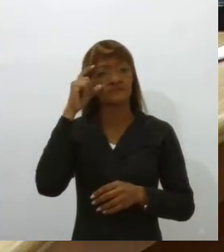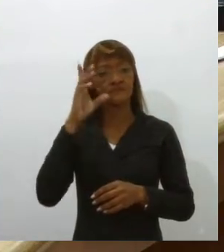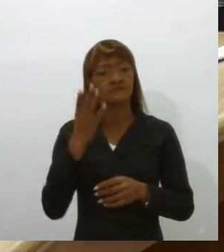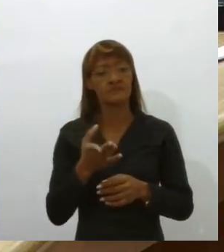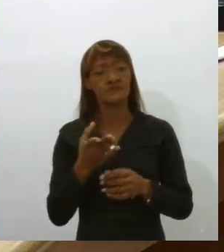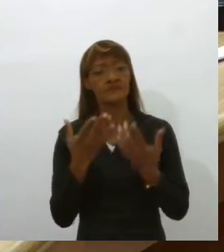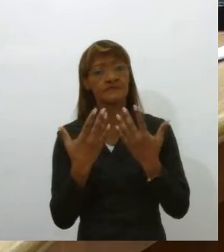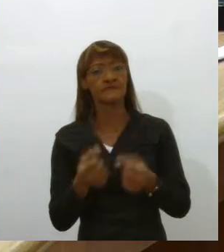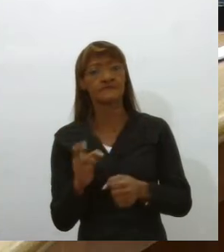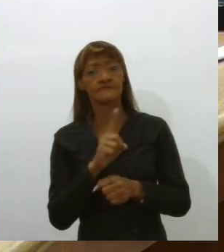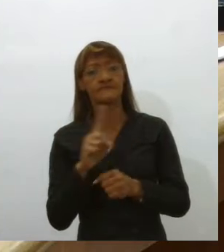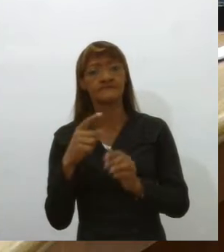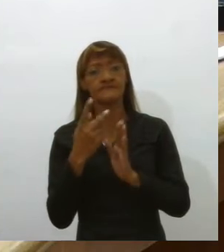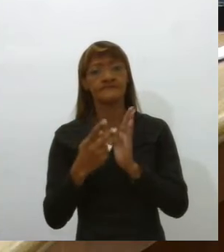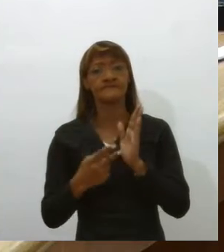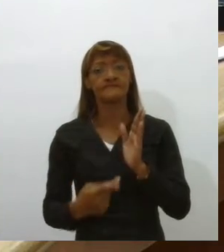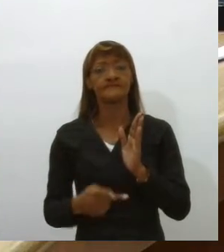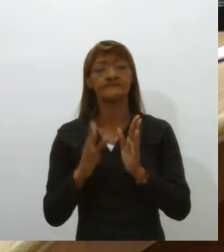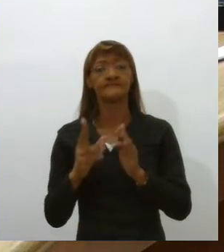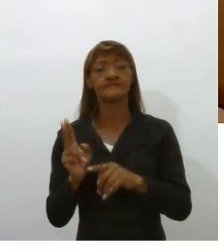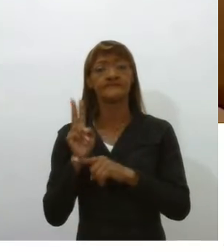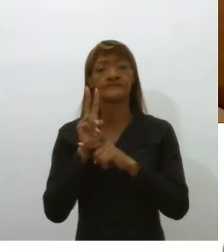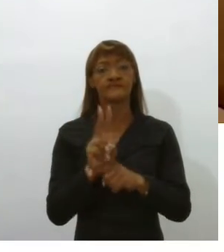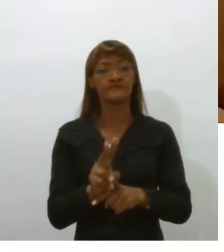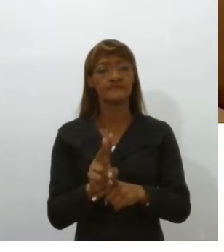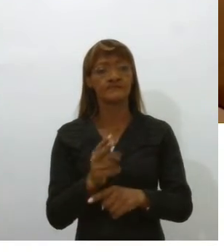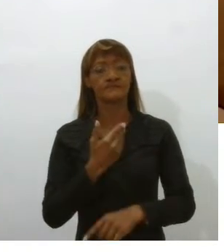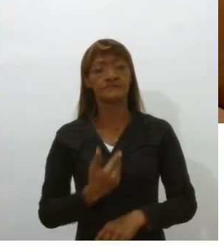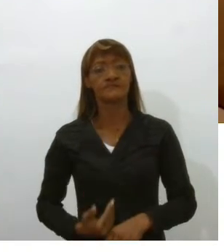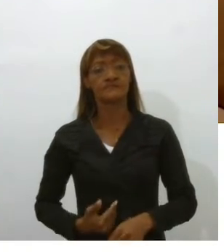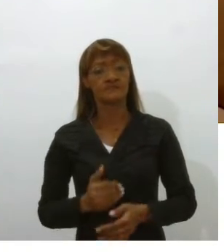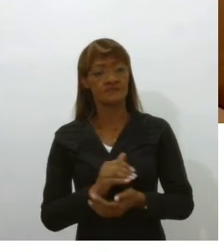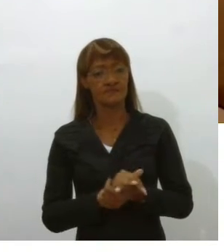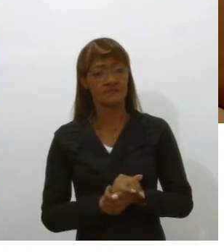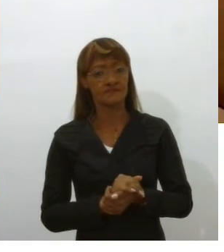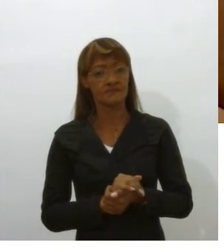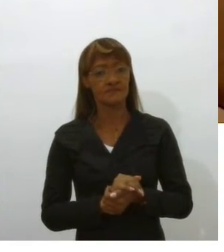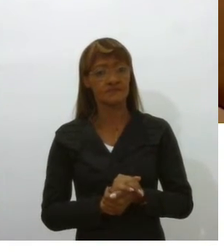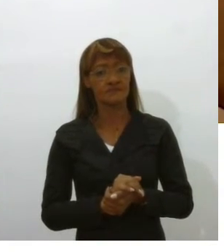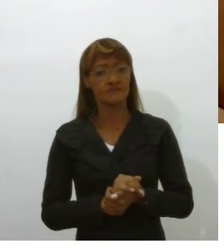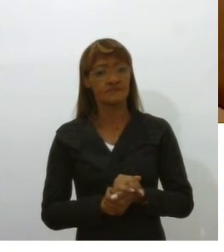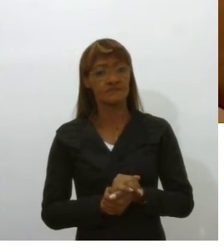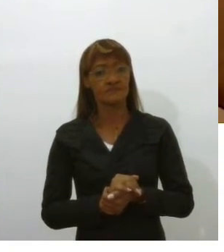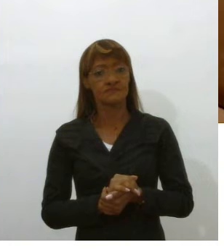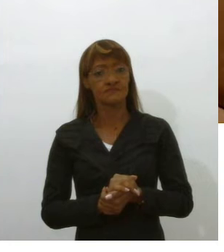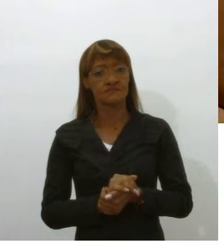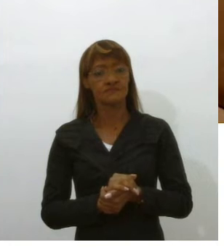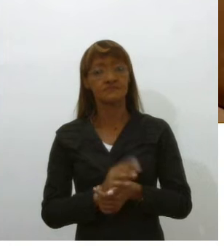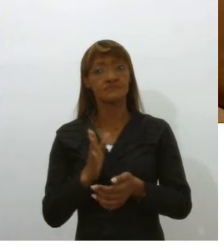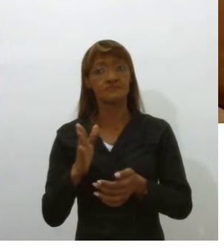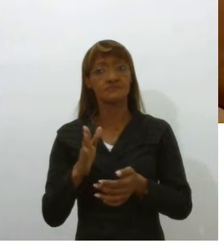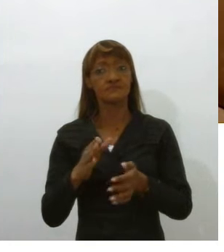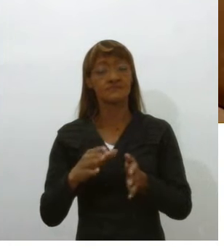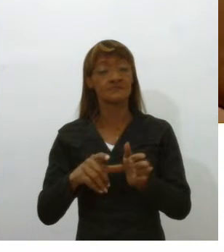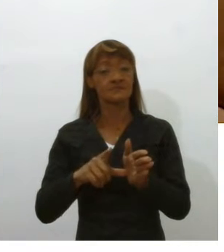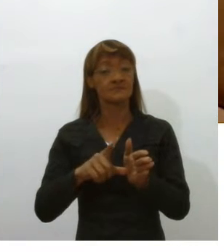projeto envolvendo empréstimo por parte do governo do Estado. Creio que nunca antes na história de